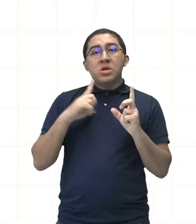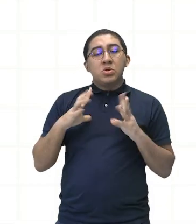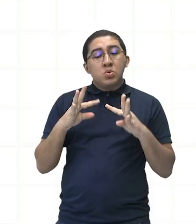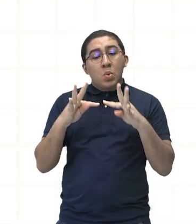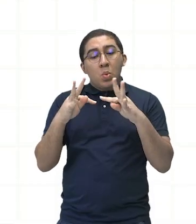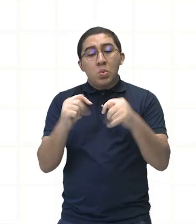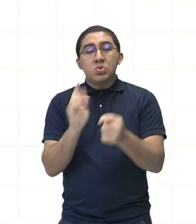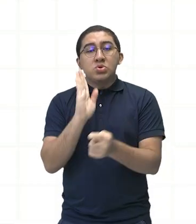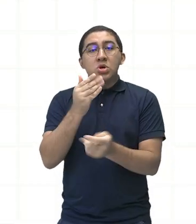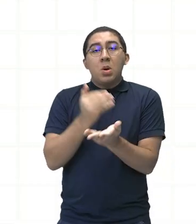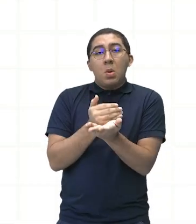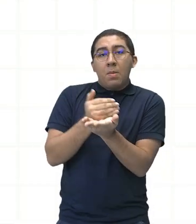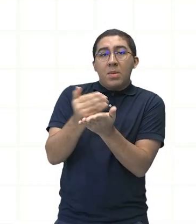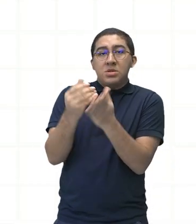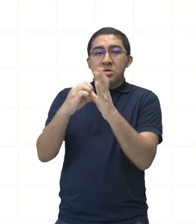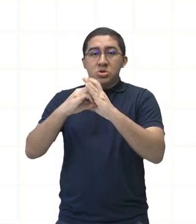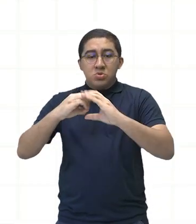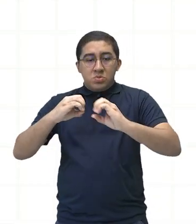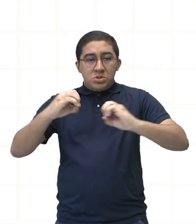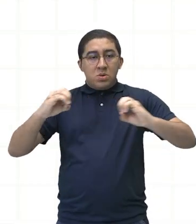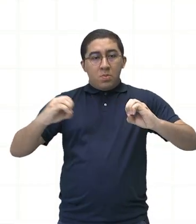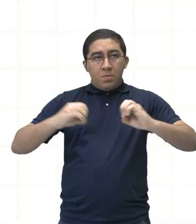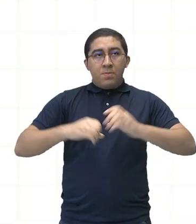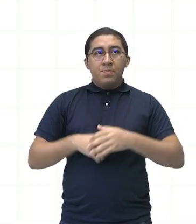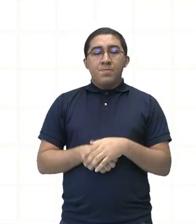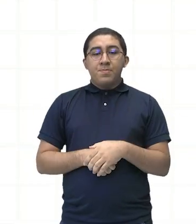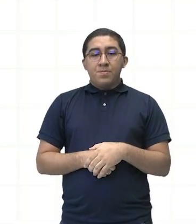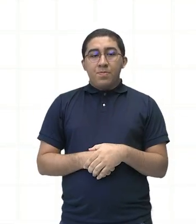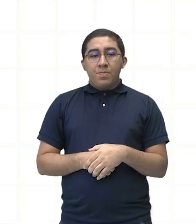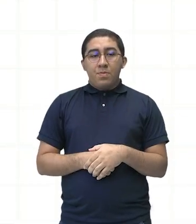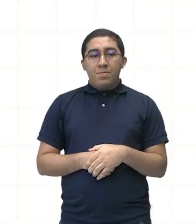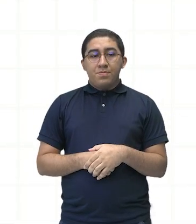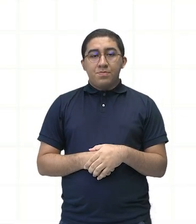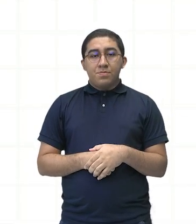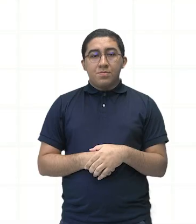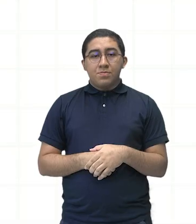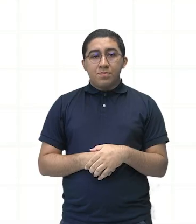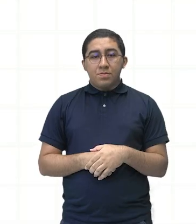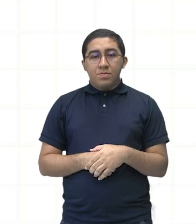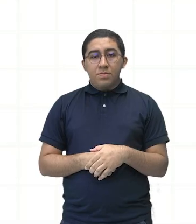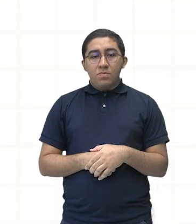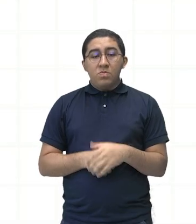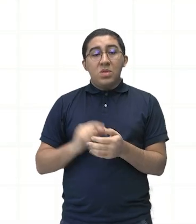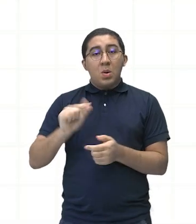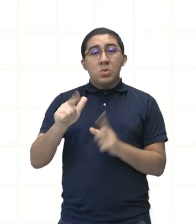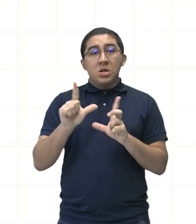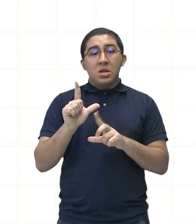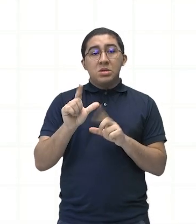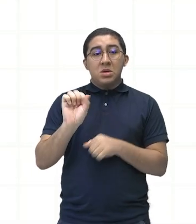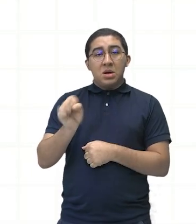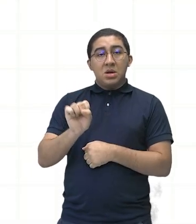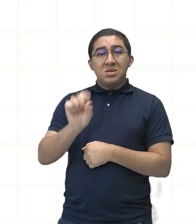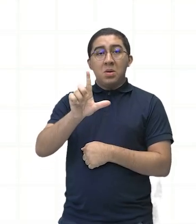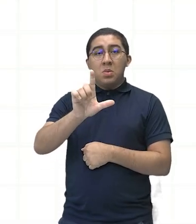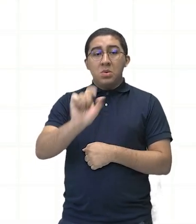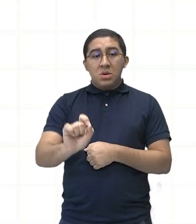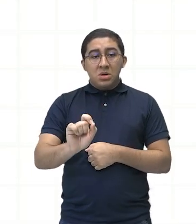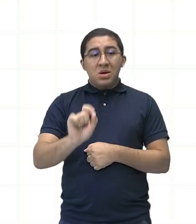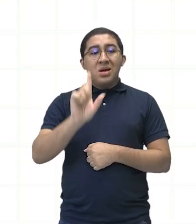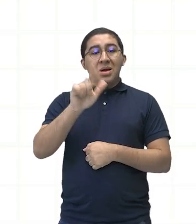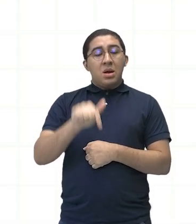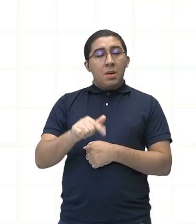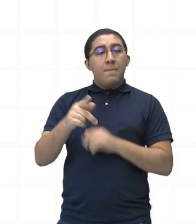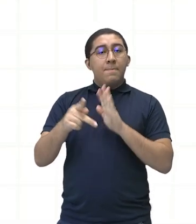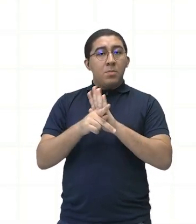necessário para iniciar o processo de divisão. Já na fase identificada como S, é uma fase chamada de